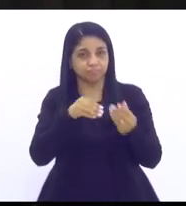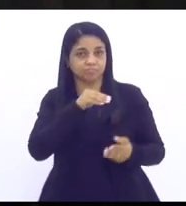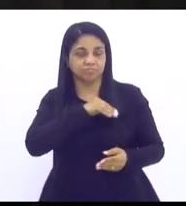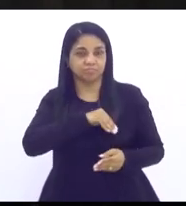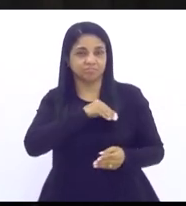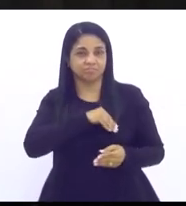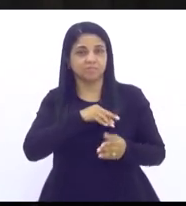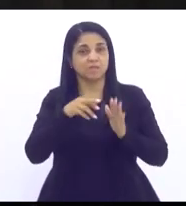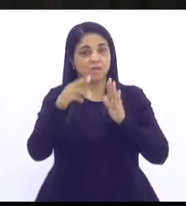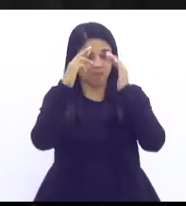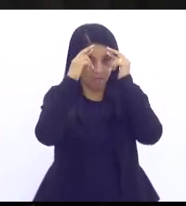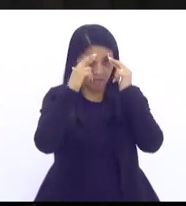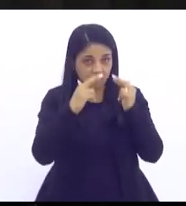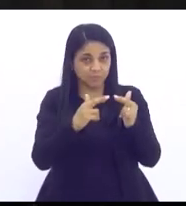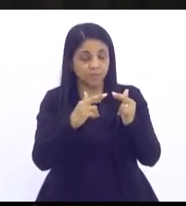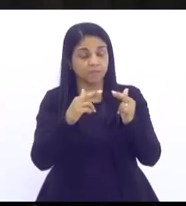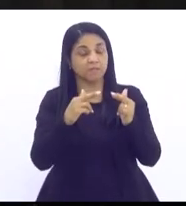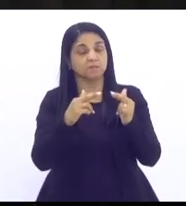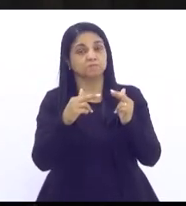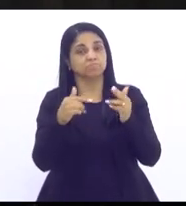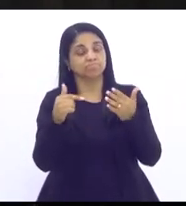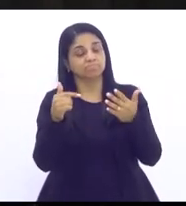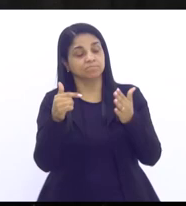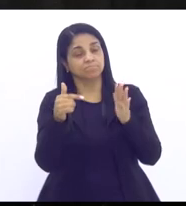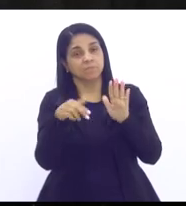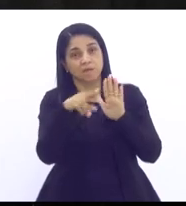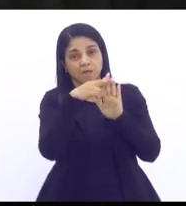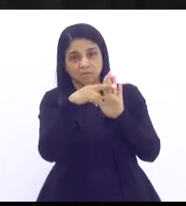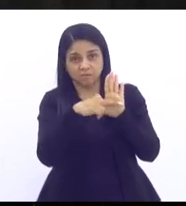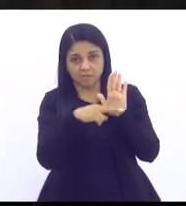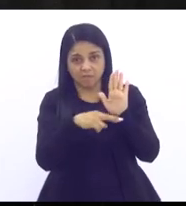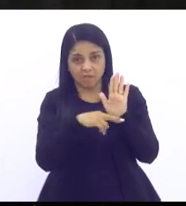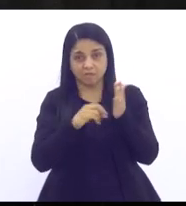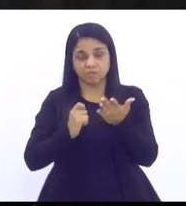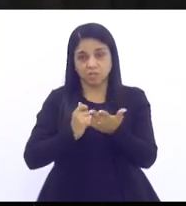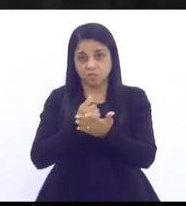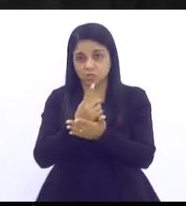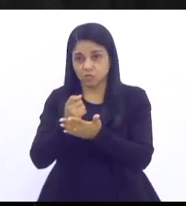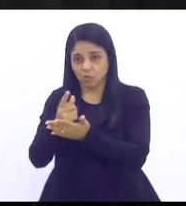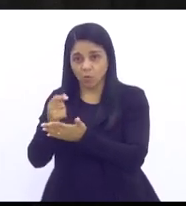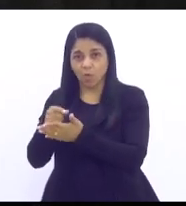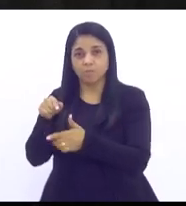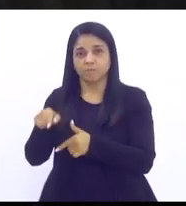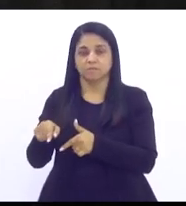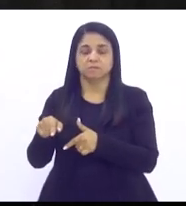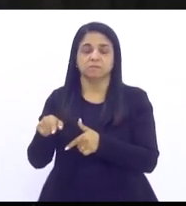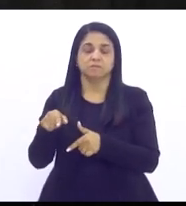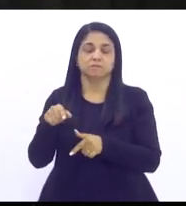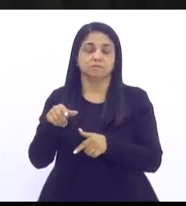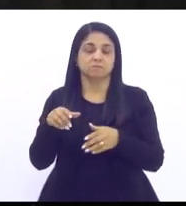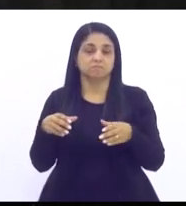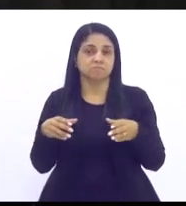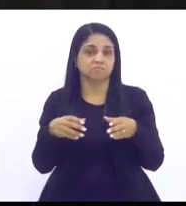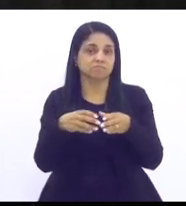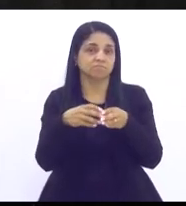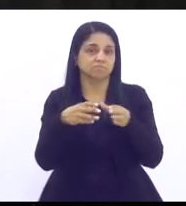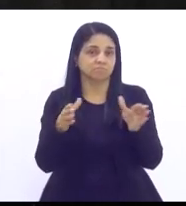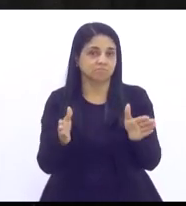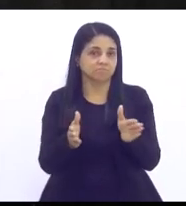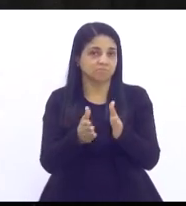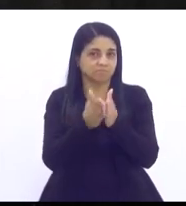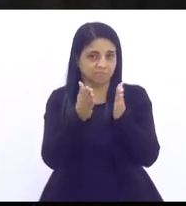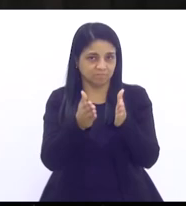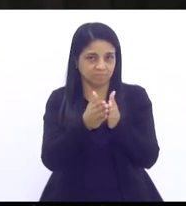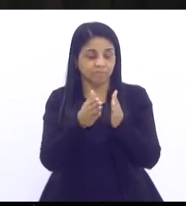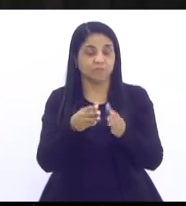alguns indicadores que apontavam a corrosão do poder de compra dessas trabalhadoras, dessas trabalhadoras e desses trabalhadores. Porém,